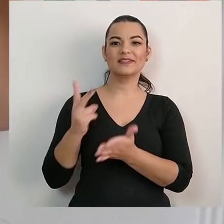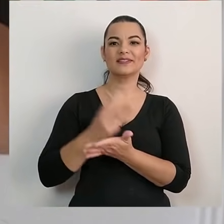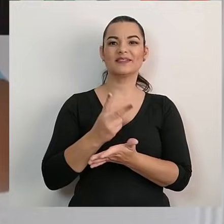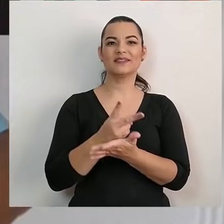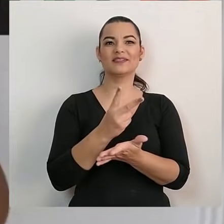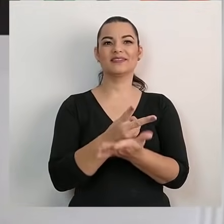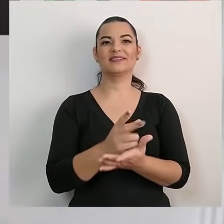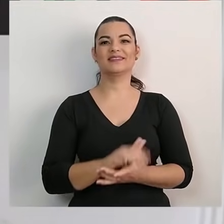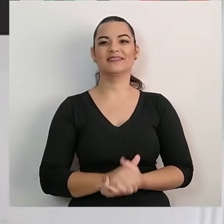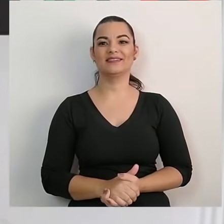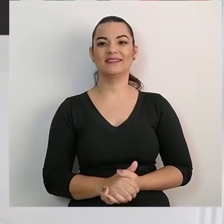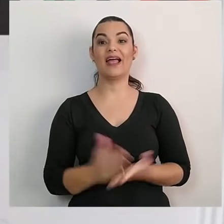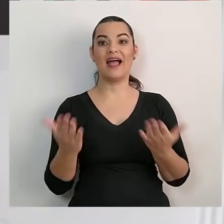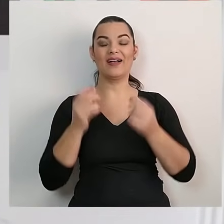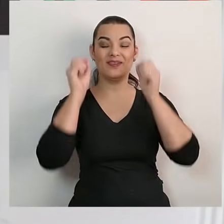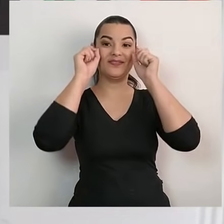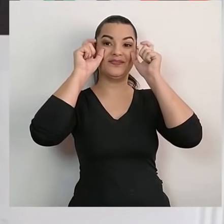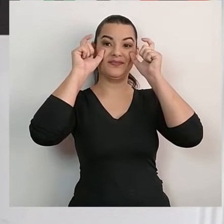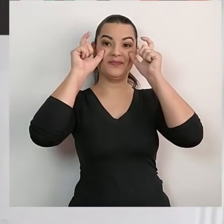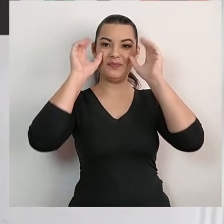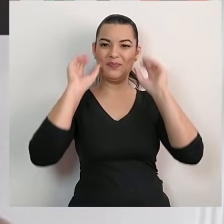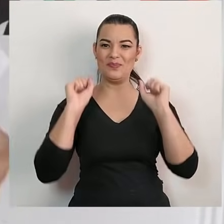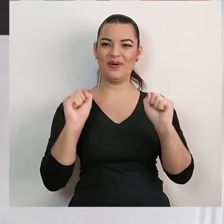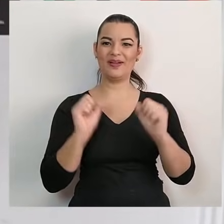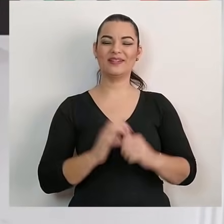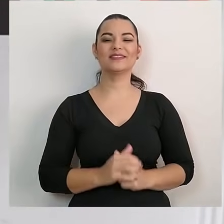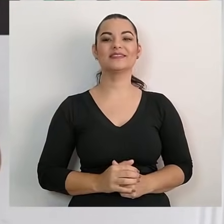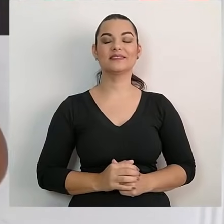seguindo. Ai, agora passa pro olho.